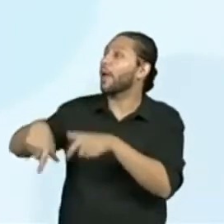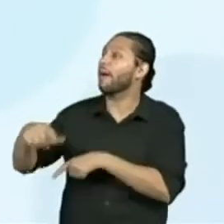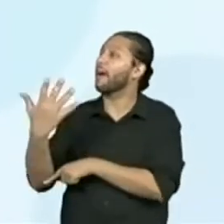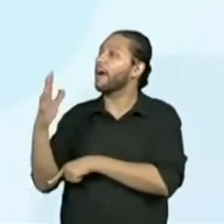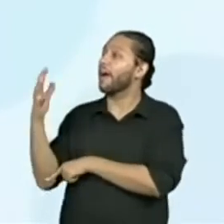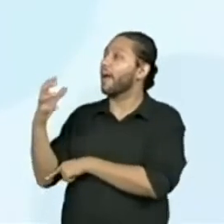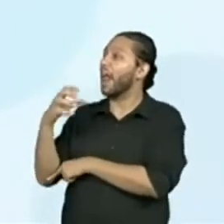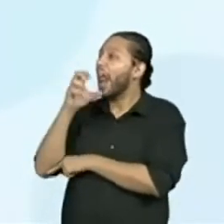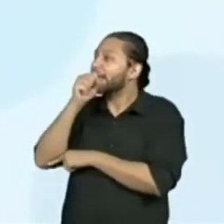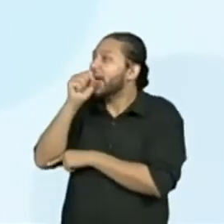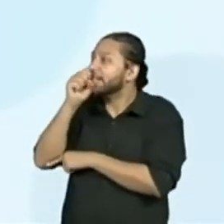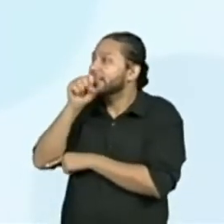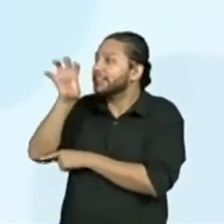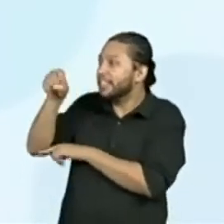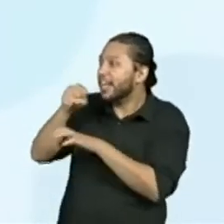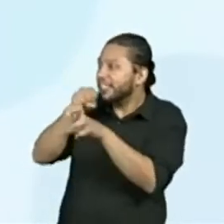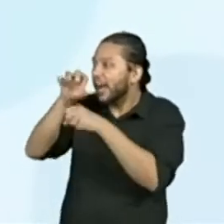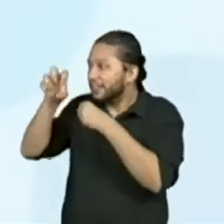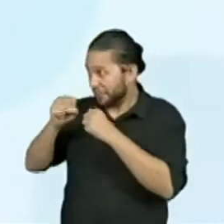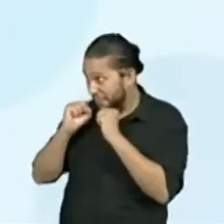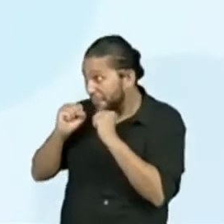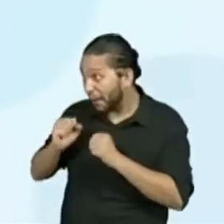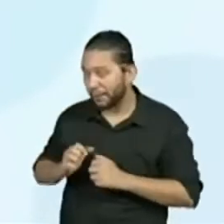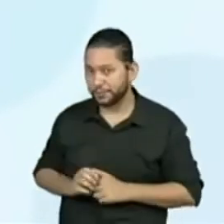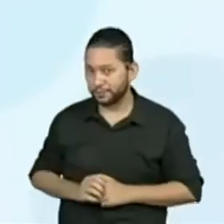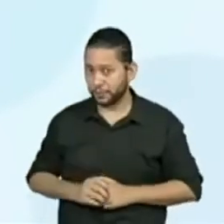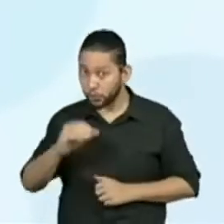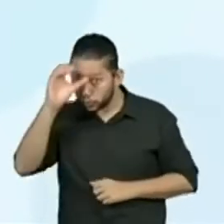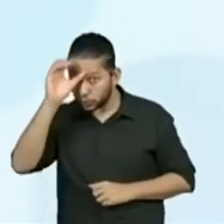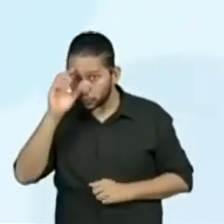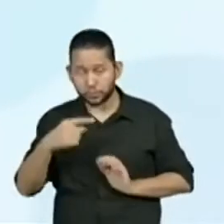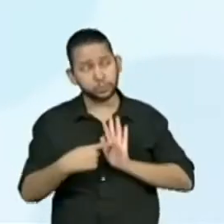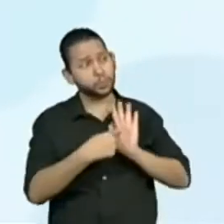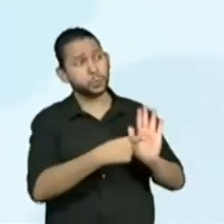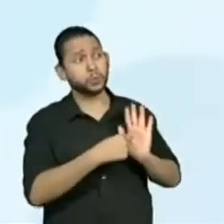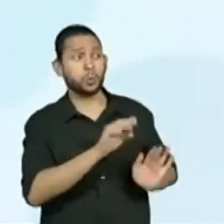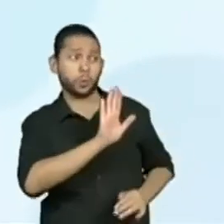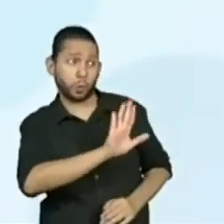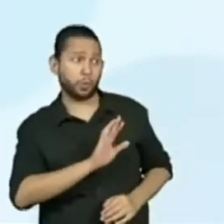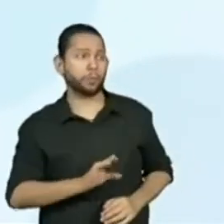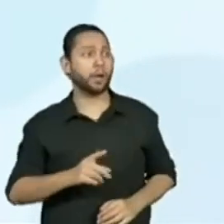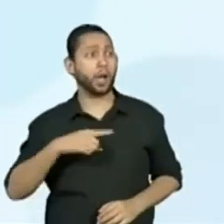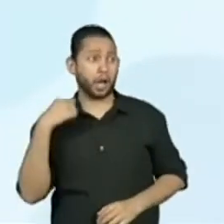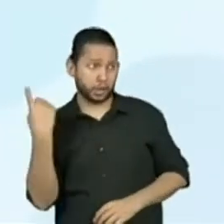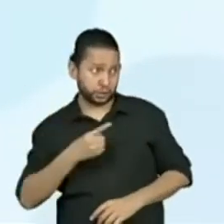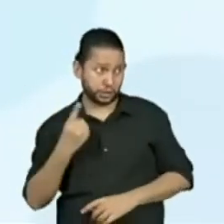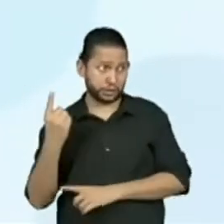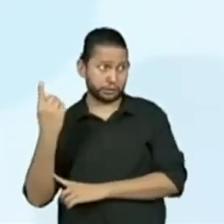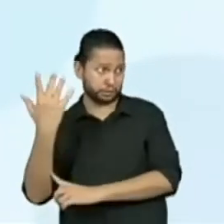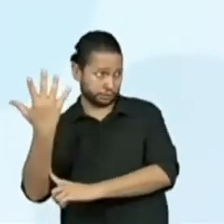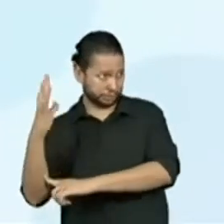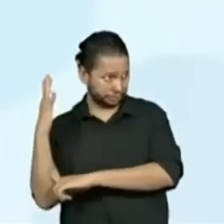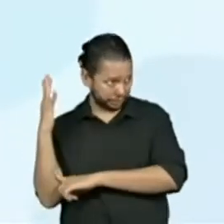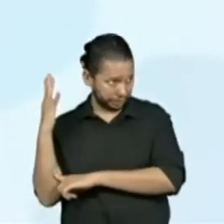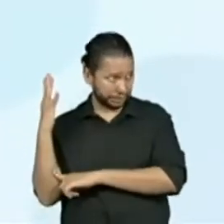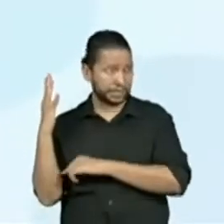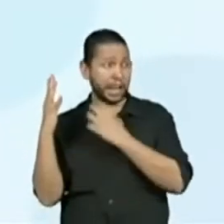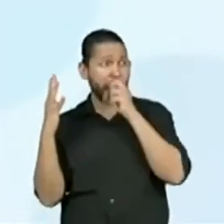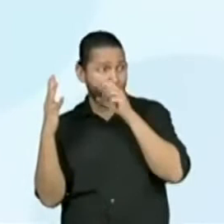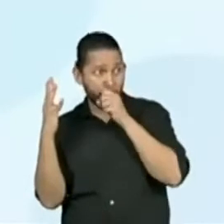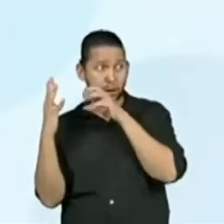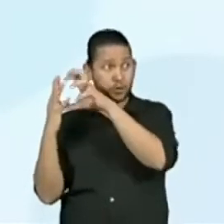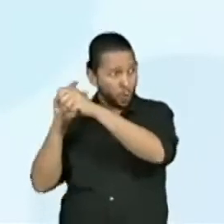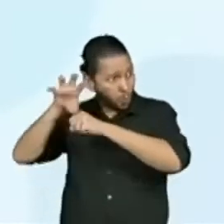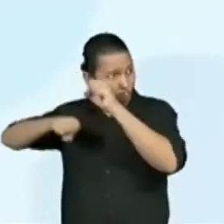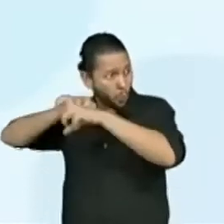a plantação, o tio José Luiz mostrou anotações sobre a colheita de laranjas desse ano.